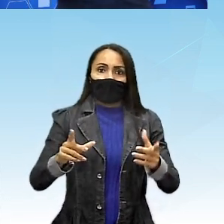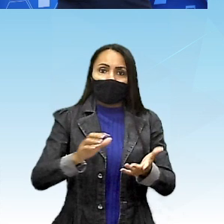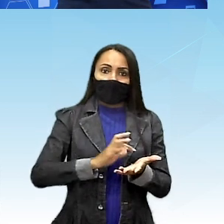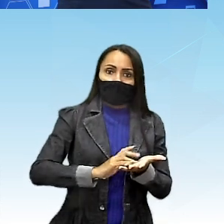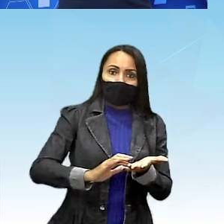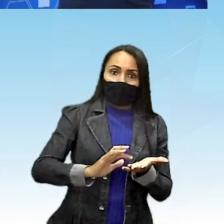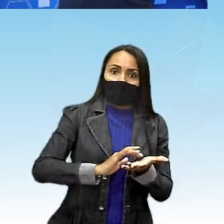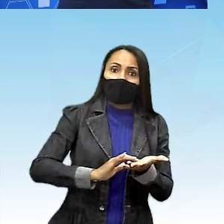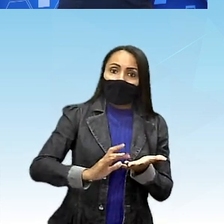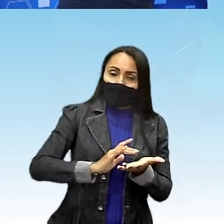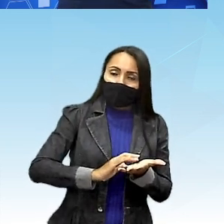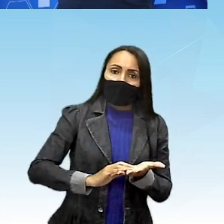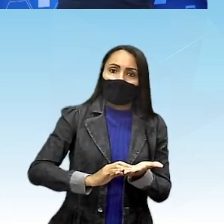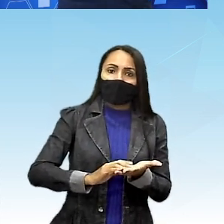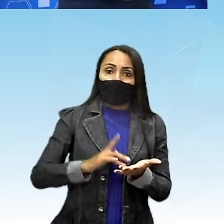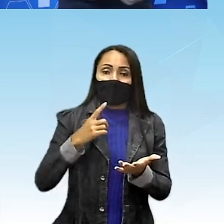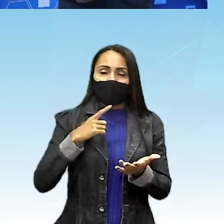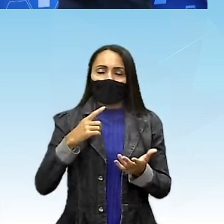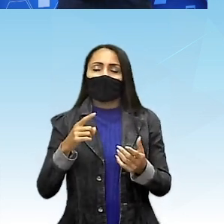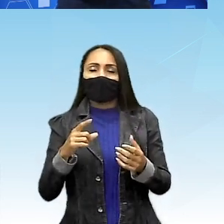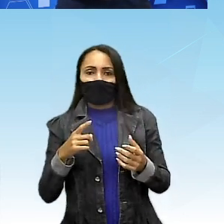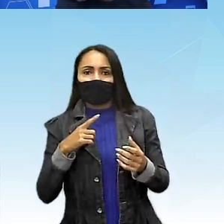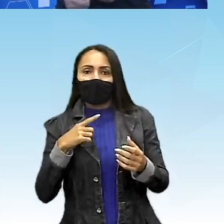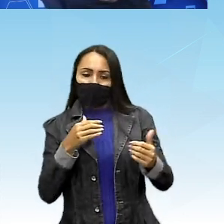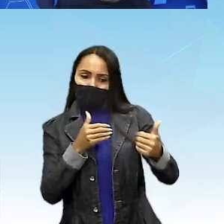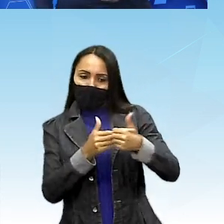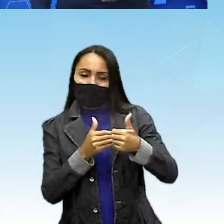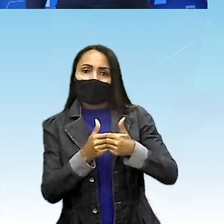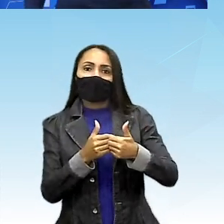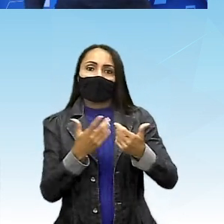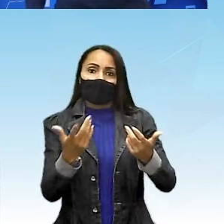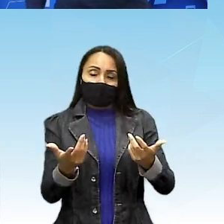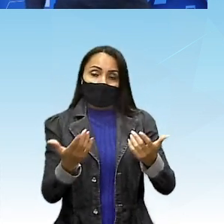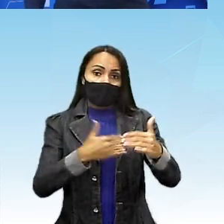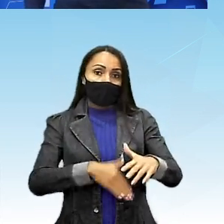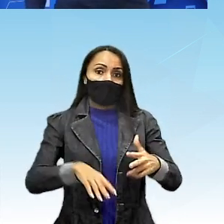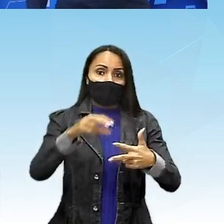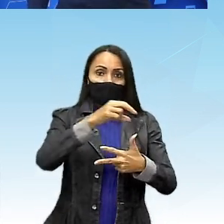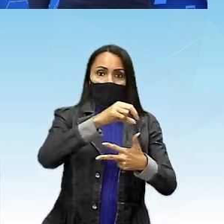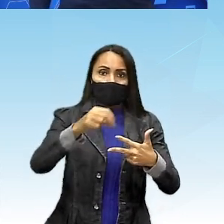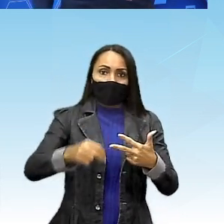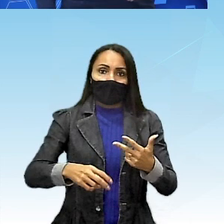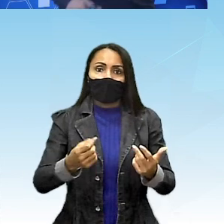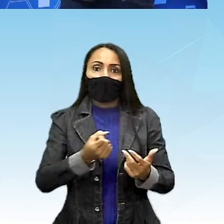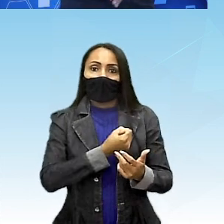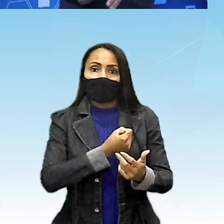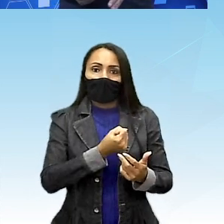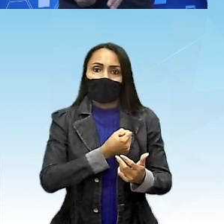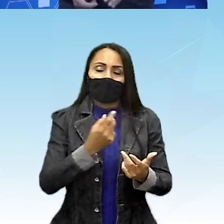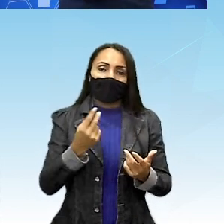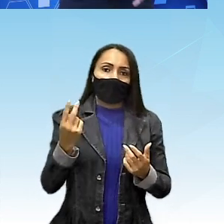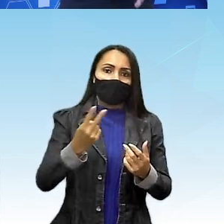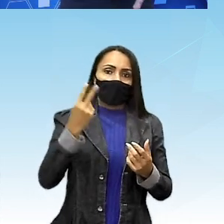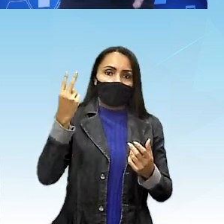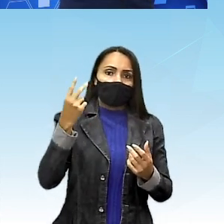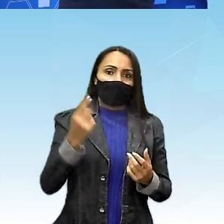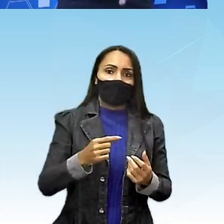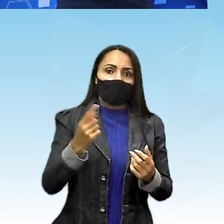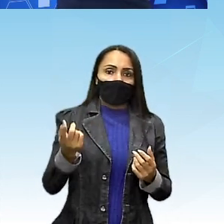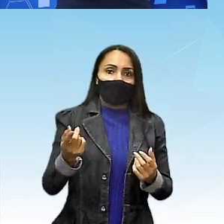porque eles fazem a aproximação. Pode observar que no Enem, o número incomensurável do valor de π é